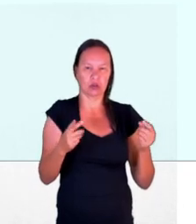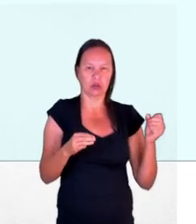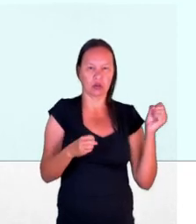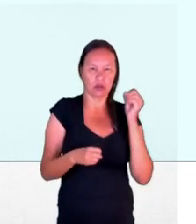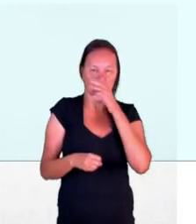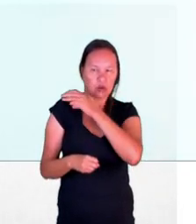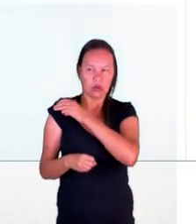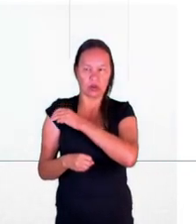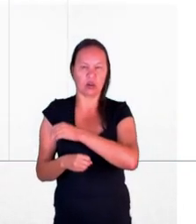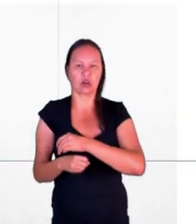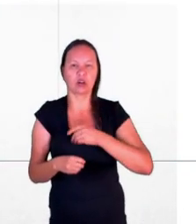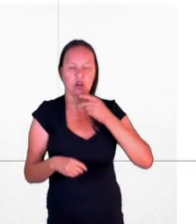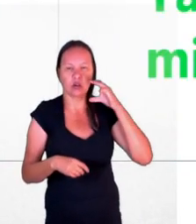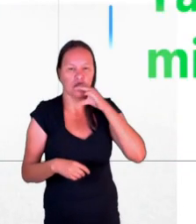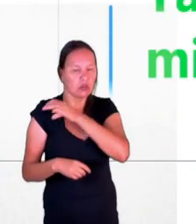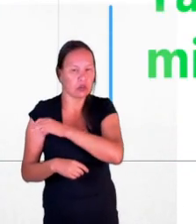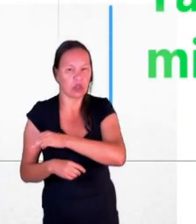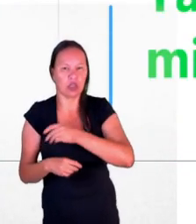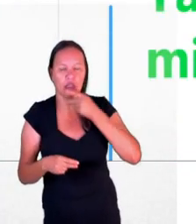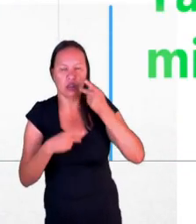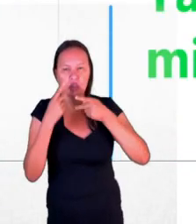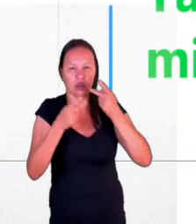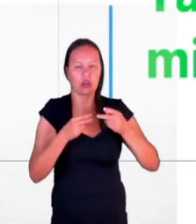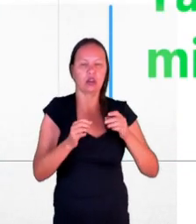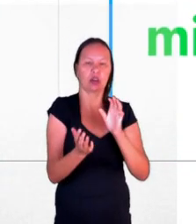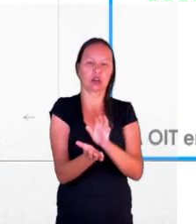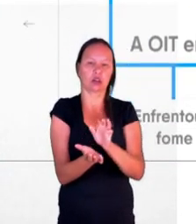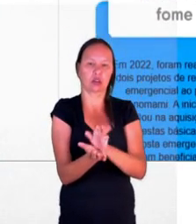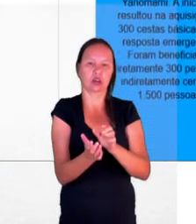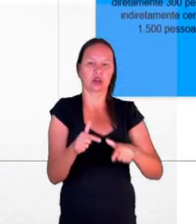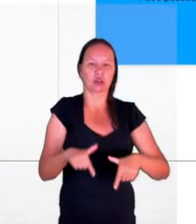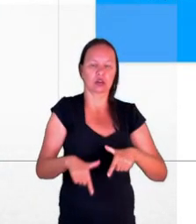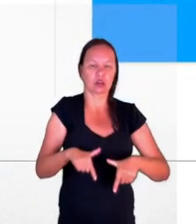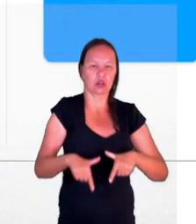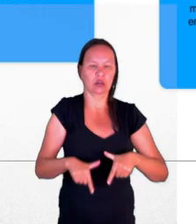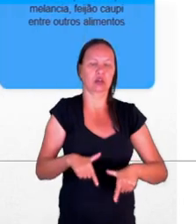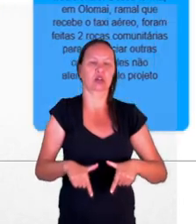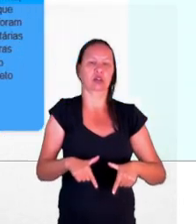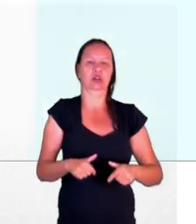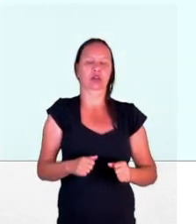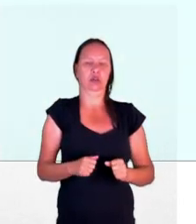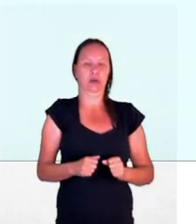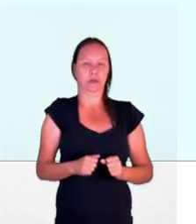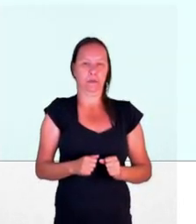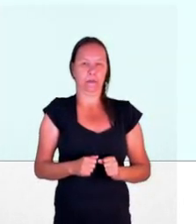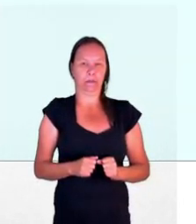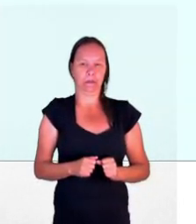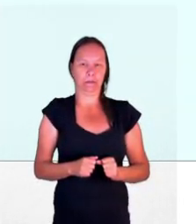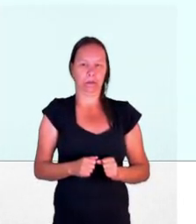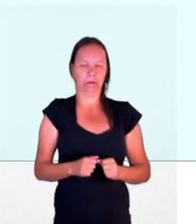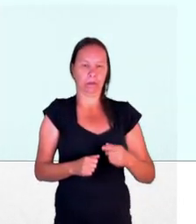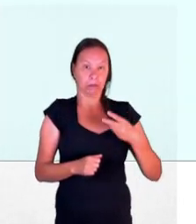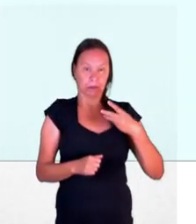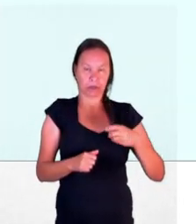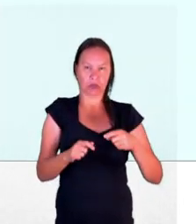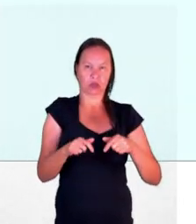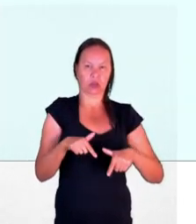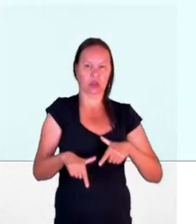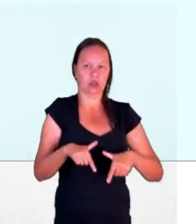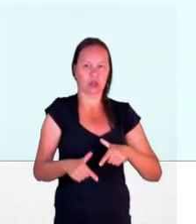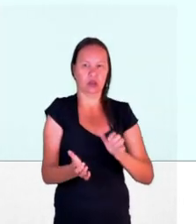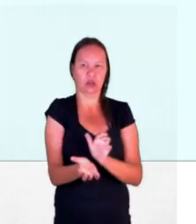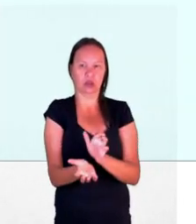estourou e eu quero falar muito rapidamente sobre o grupo de trabalho eh que tem mais 5 minutos né sobre o grupo de